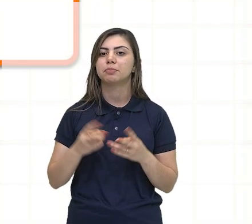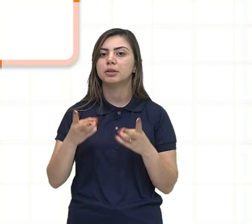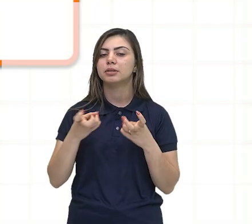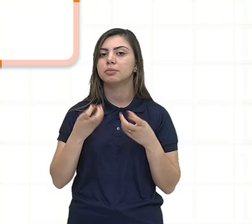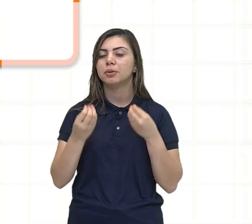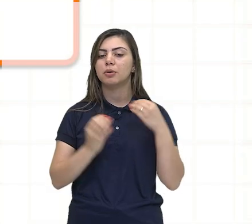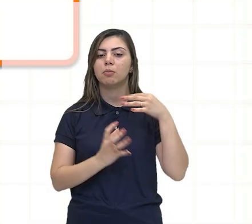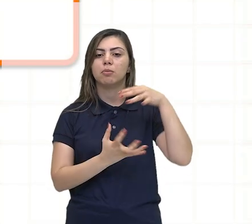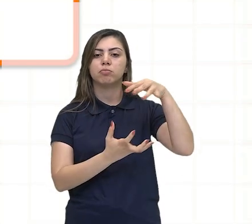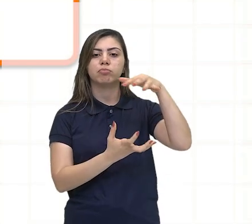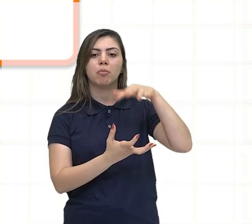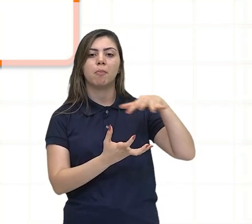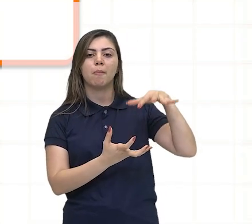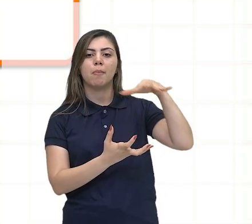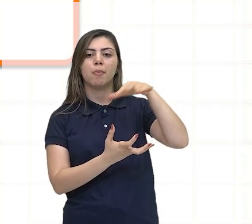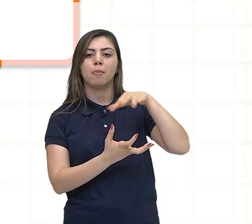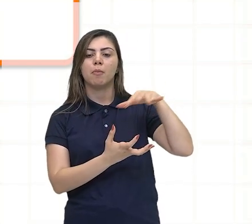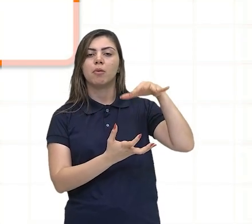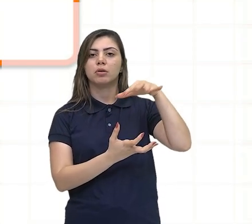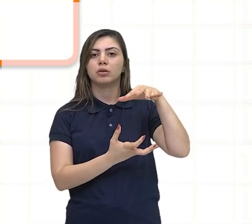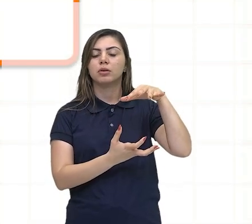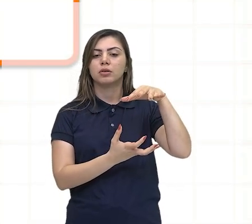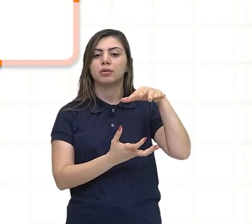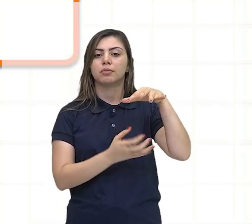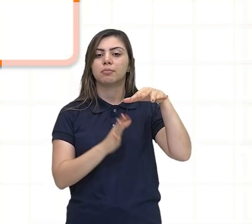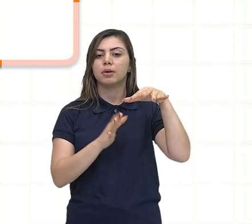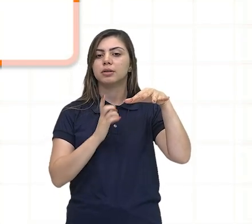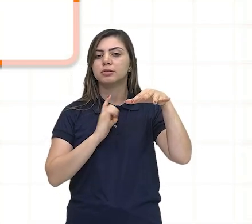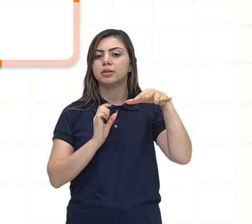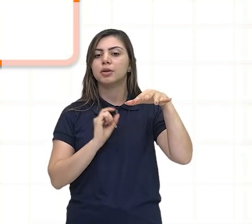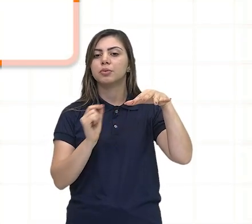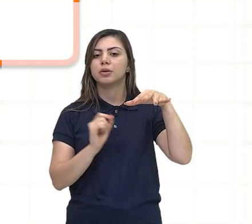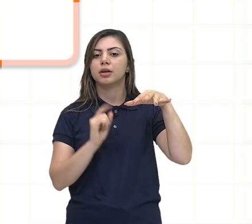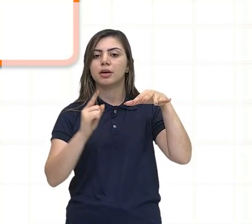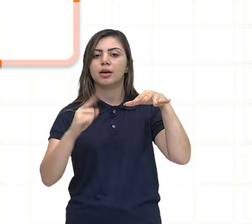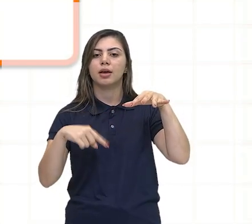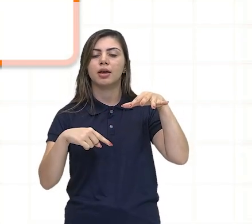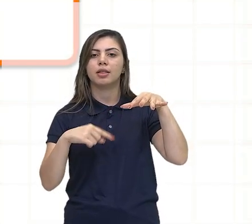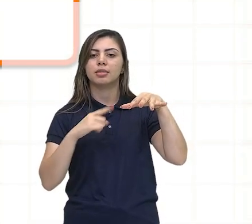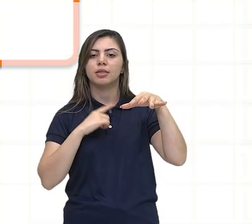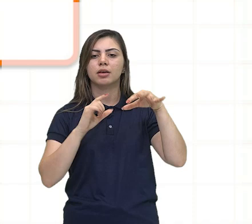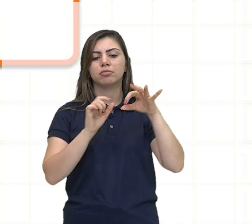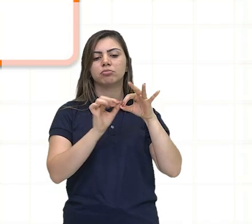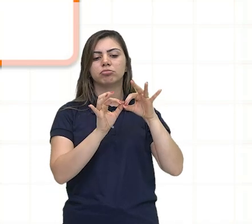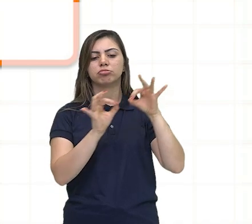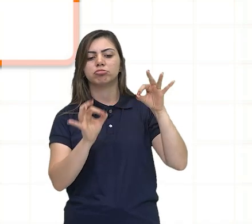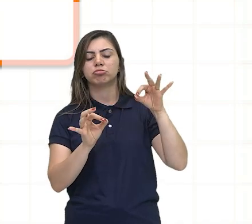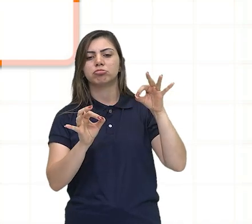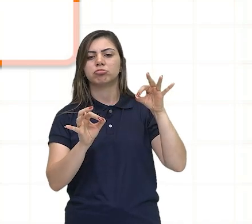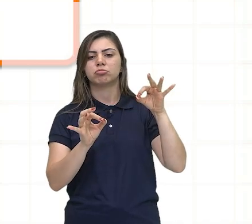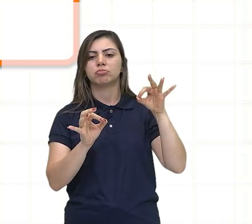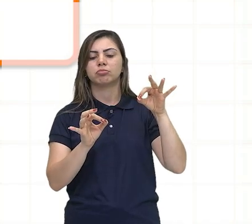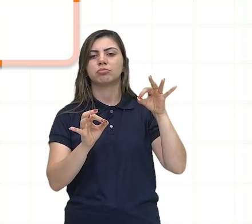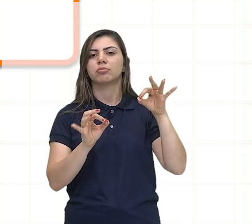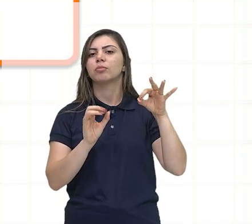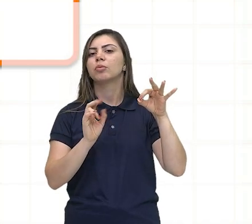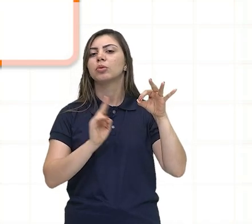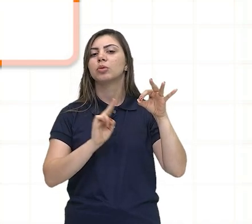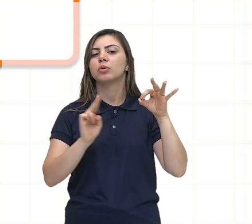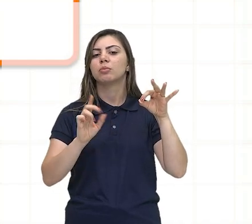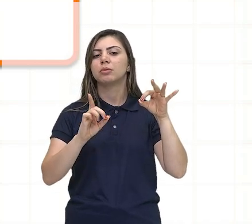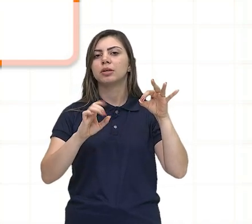norte geográfico e o polo norte magnético. Esse desvio, ele recebe o nome de